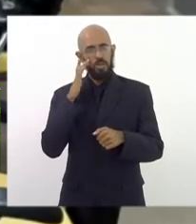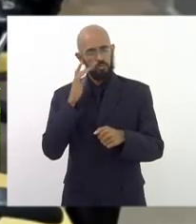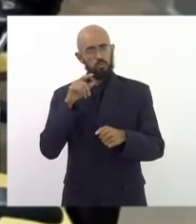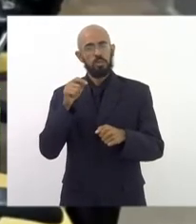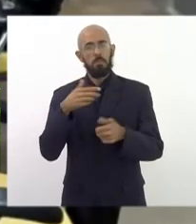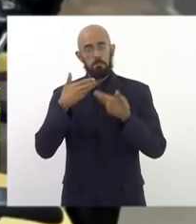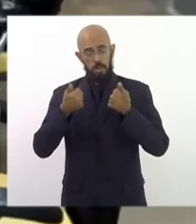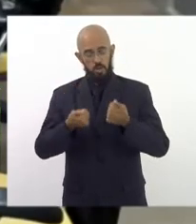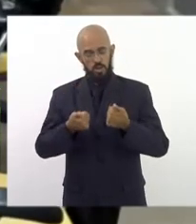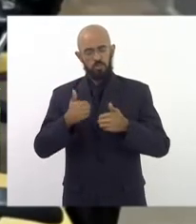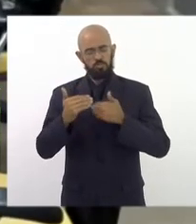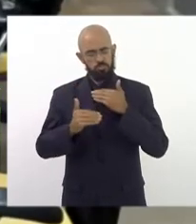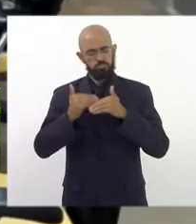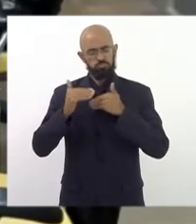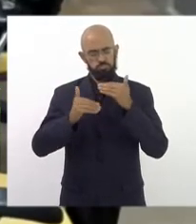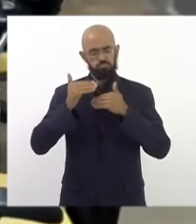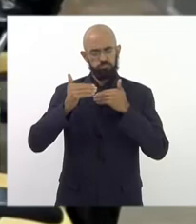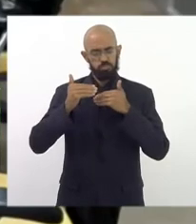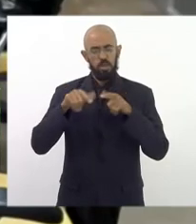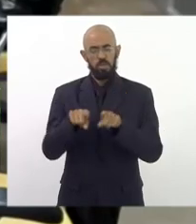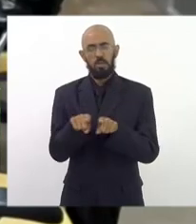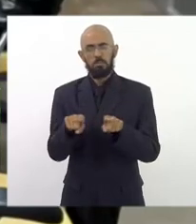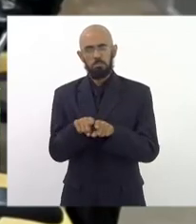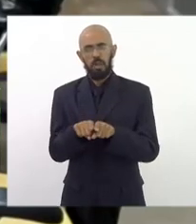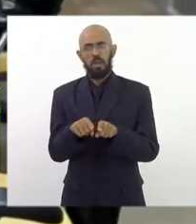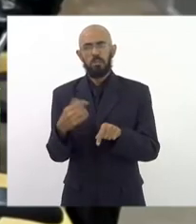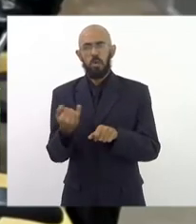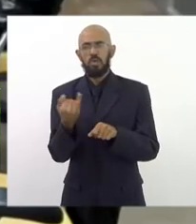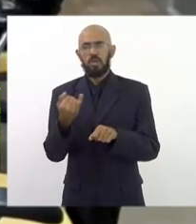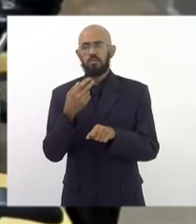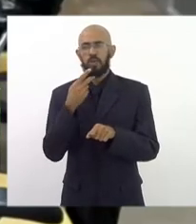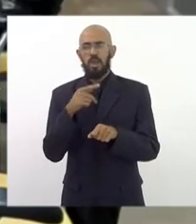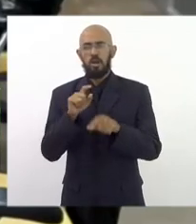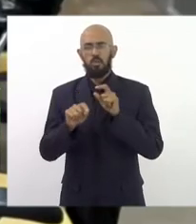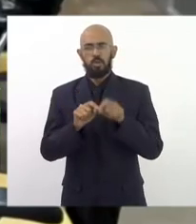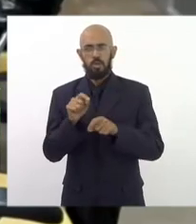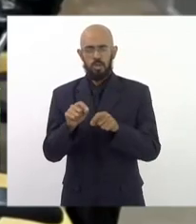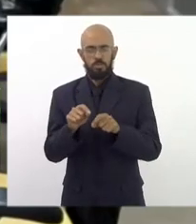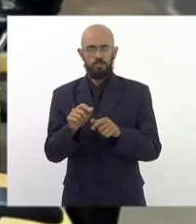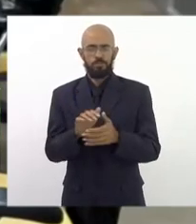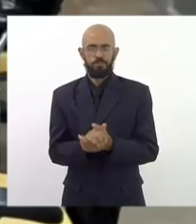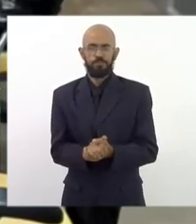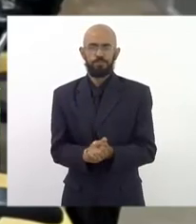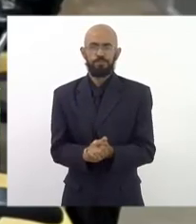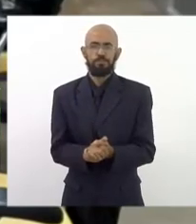melhorando e um dado que eu faço questão de dizer para vocês, que é super importante,